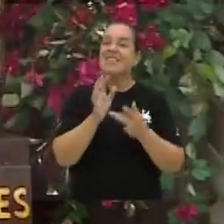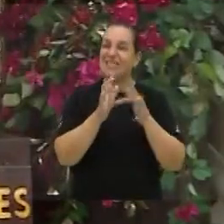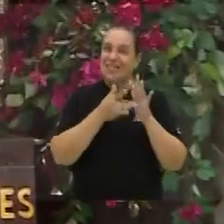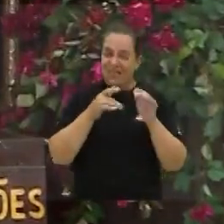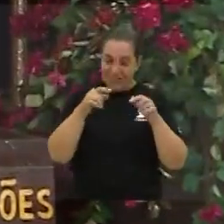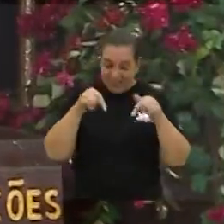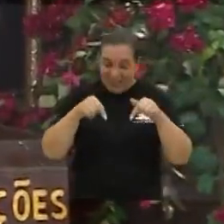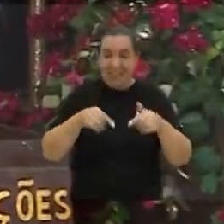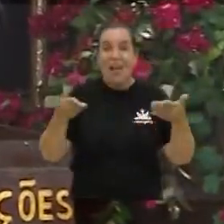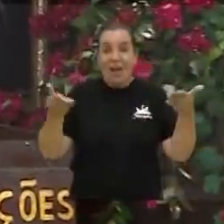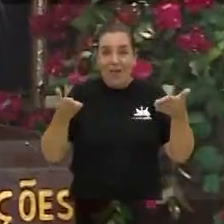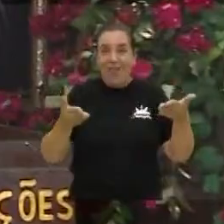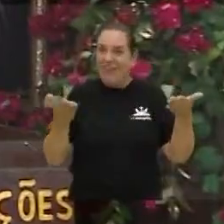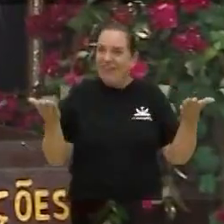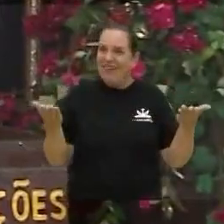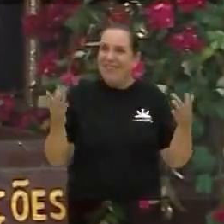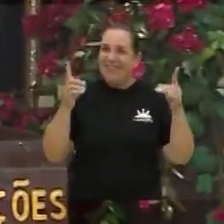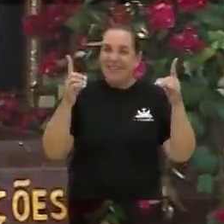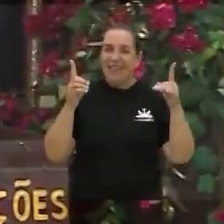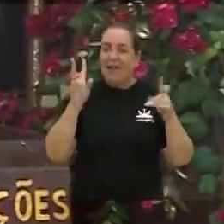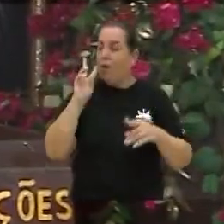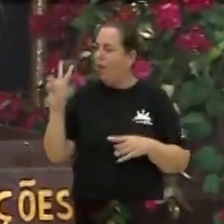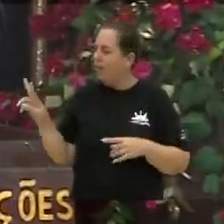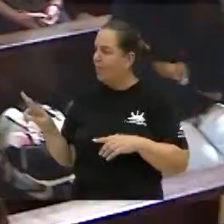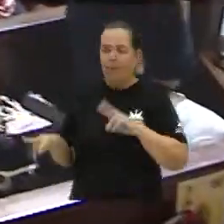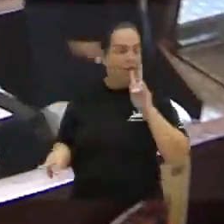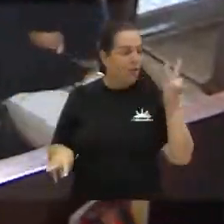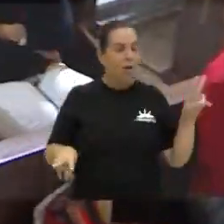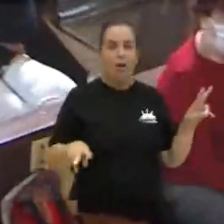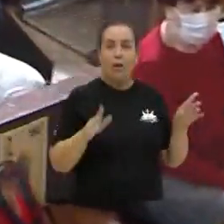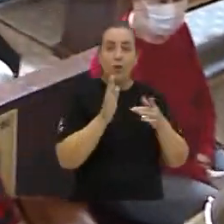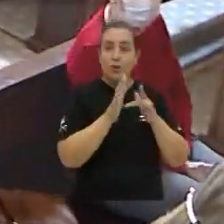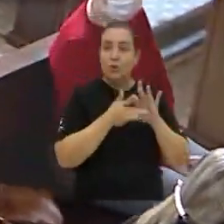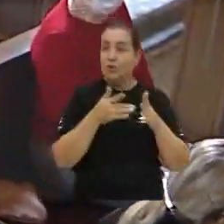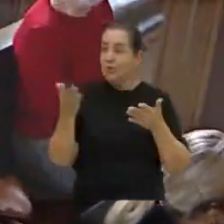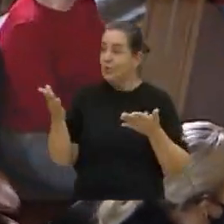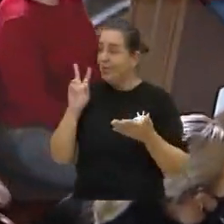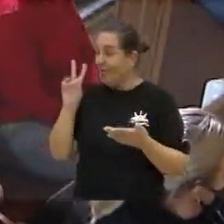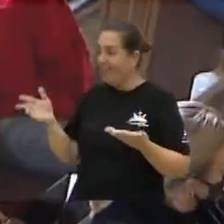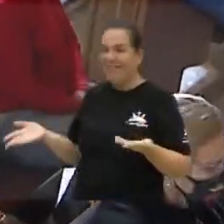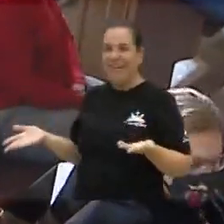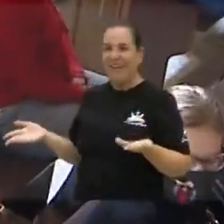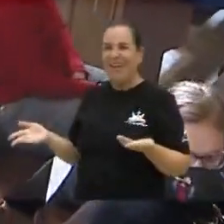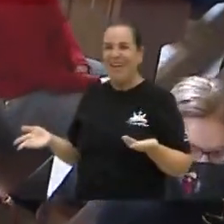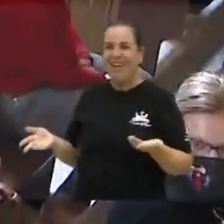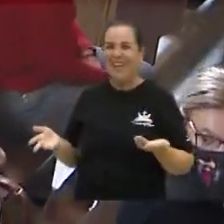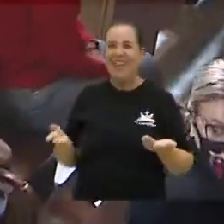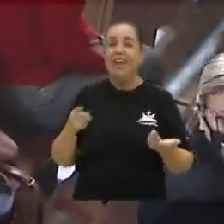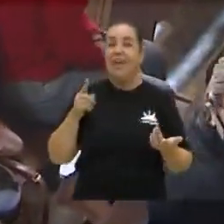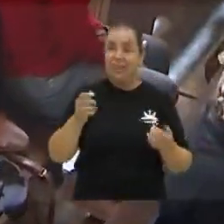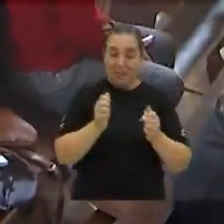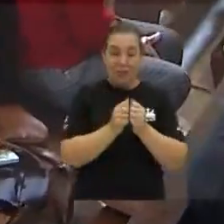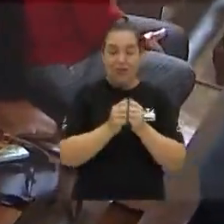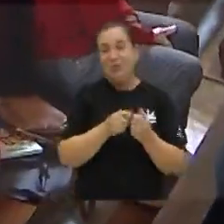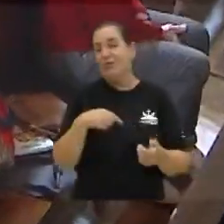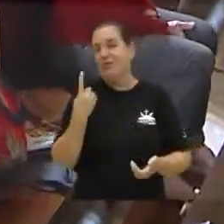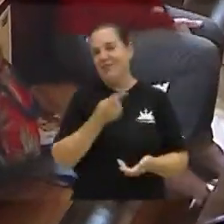e Ele está aqui agora. Olha para o lado, Jesus está ali, olha para o teu lado. O Senhor está no meio de